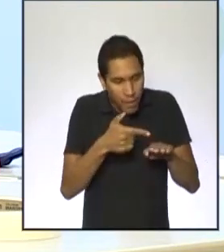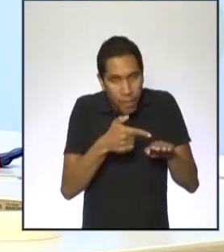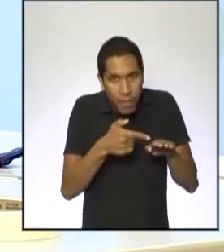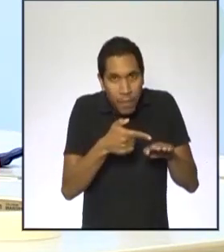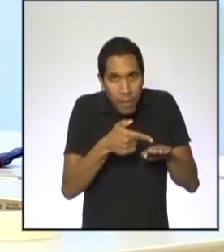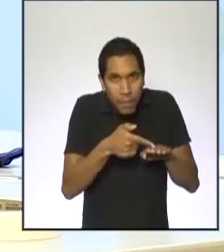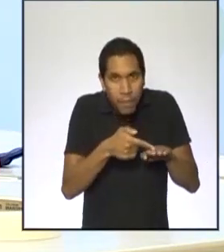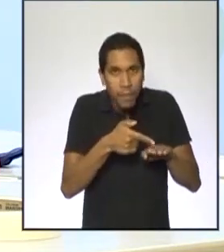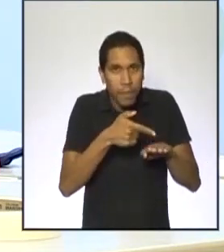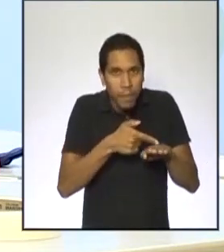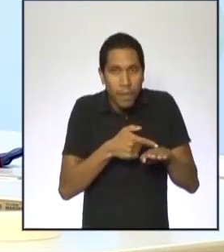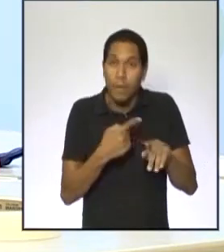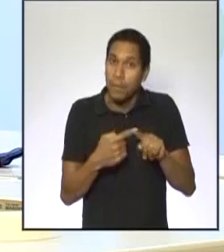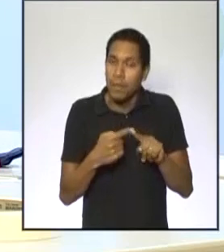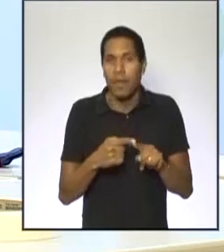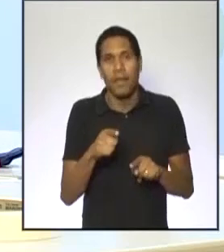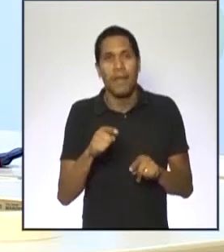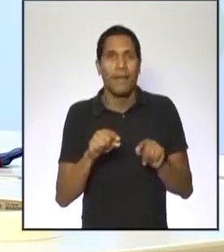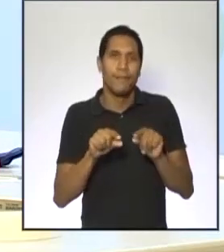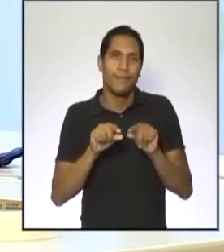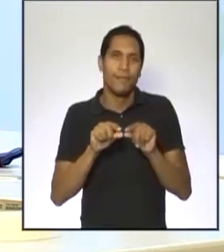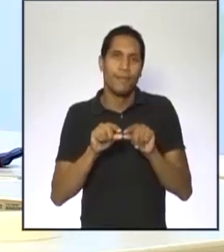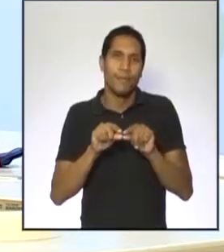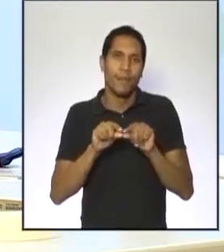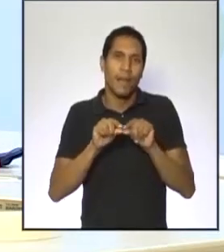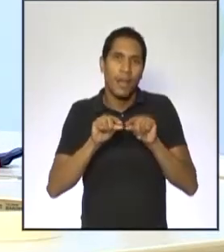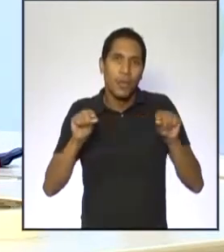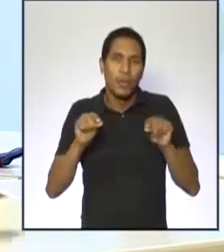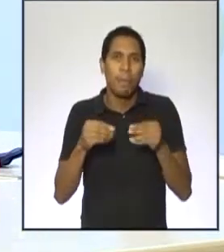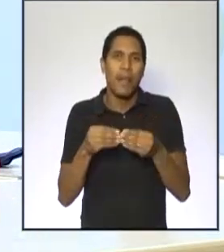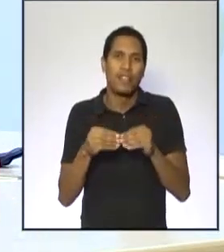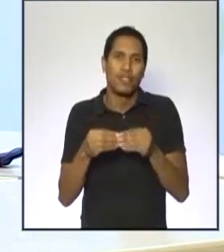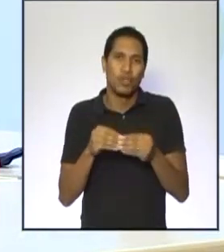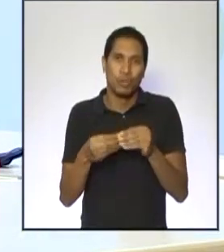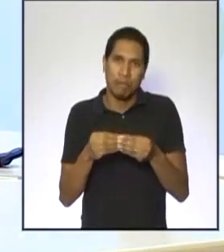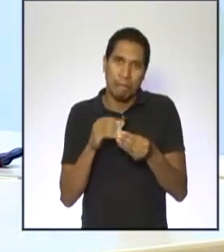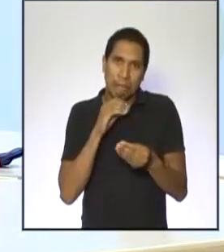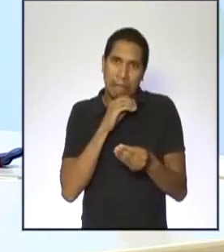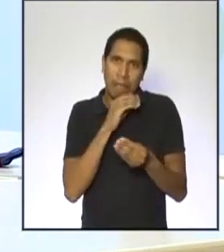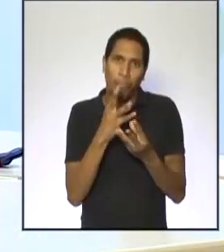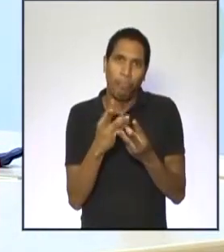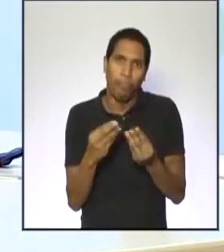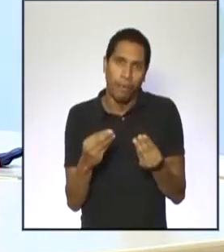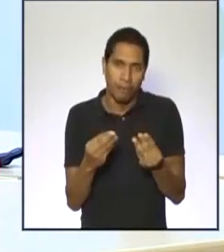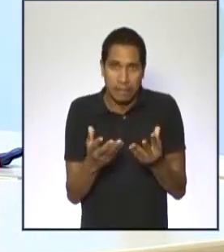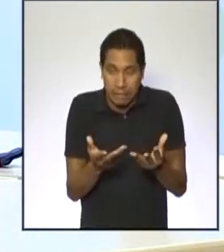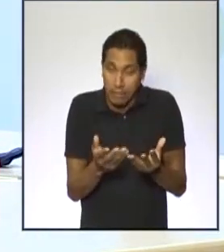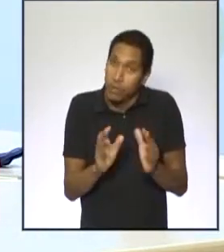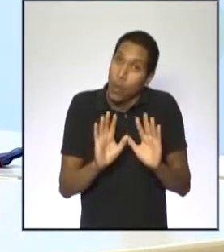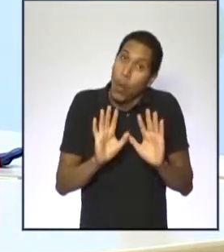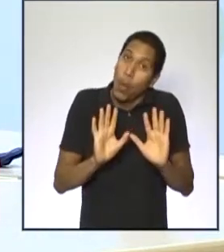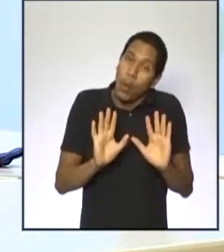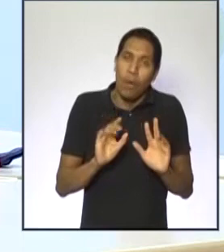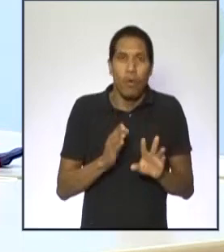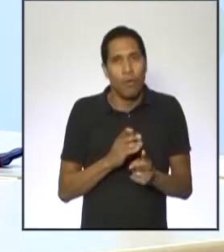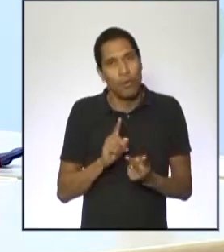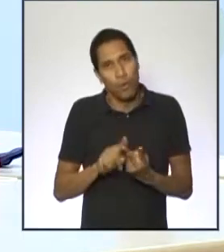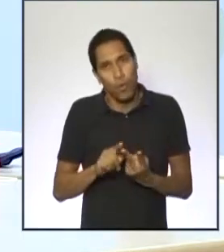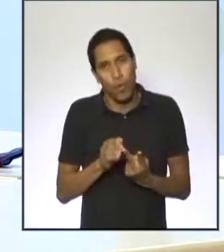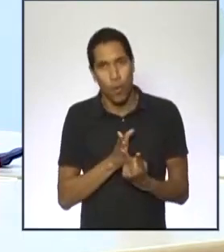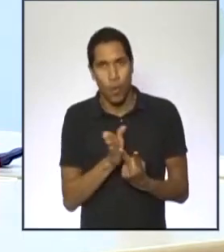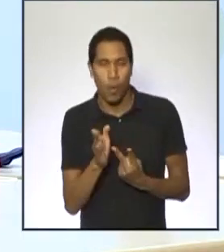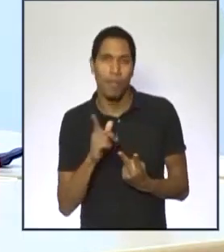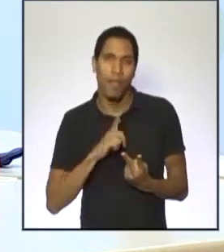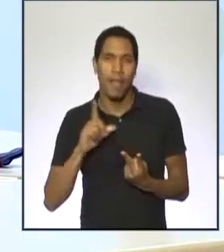né? Que ela não derreta. Ou vocês podem pegar a fita crepe, fita